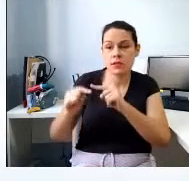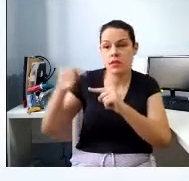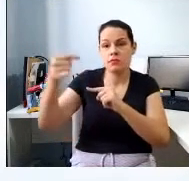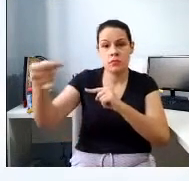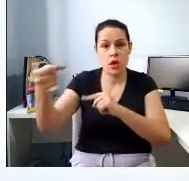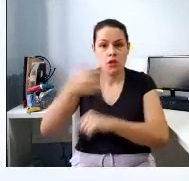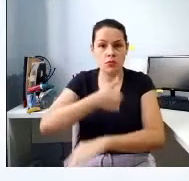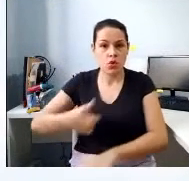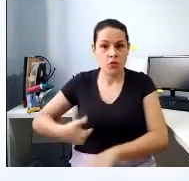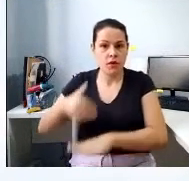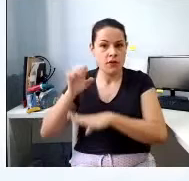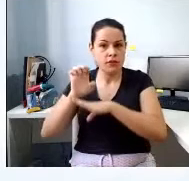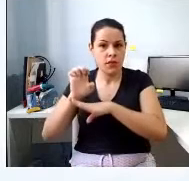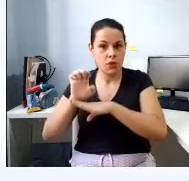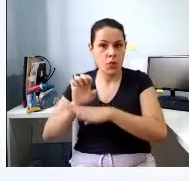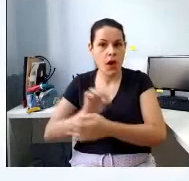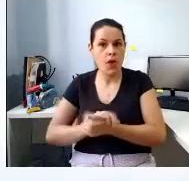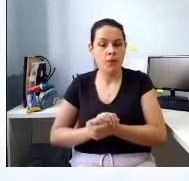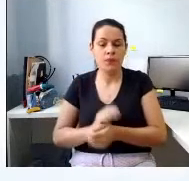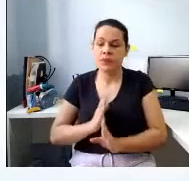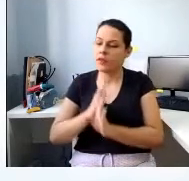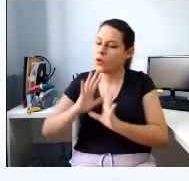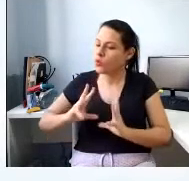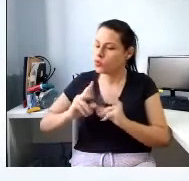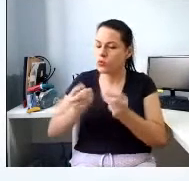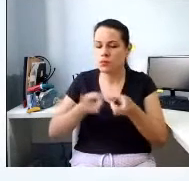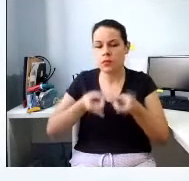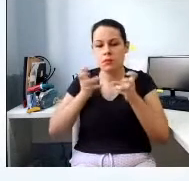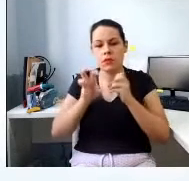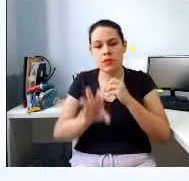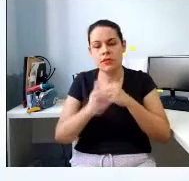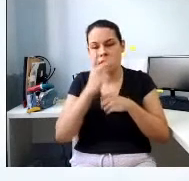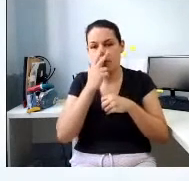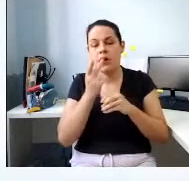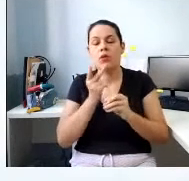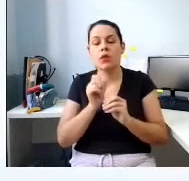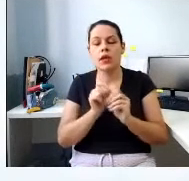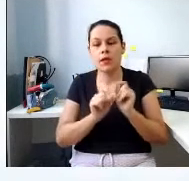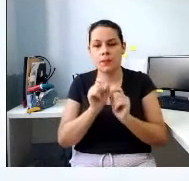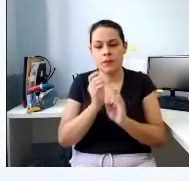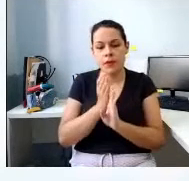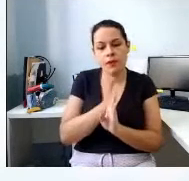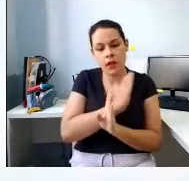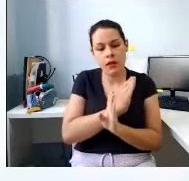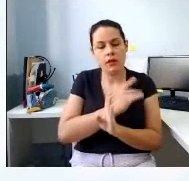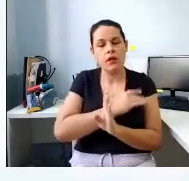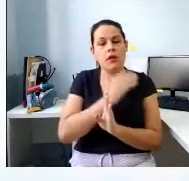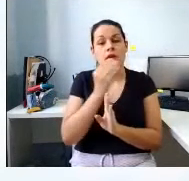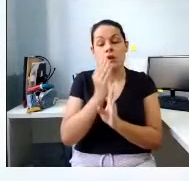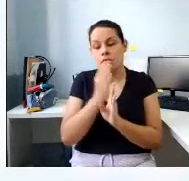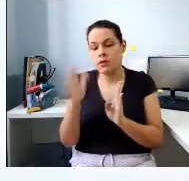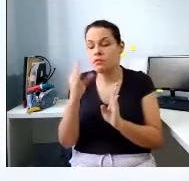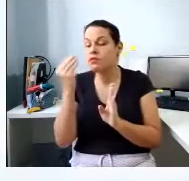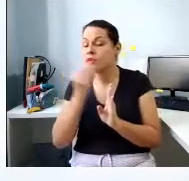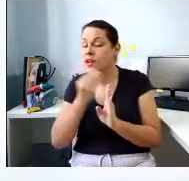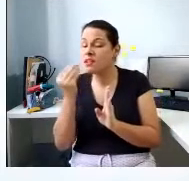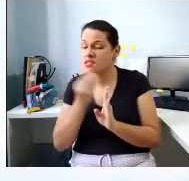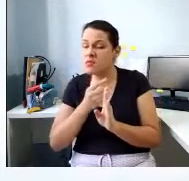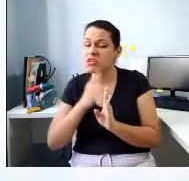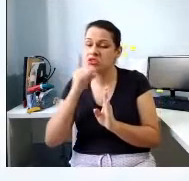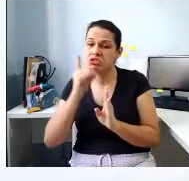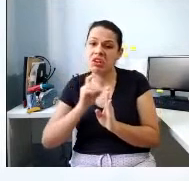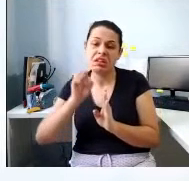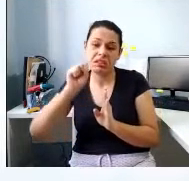governos estaduais. Então, olhando por esse lado, eu diria que, de um lado, a gente tem aí o enfraquecimento dessa extrema-direita, tem um